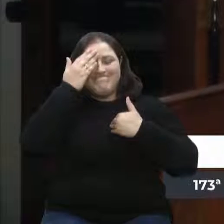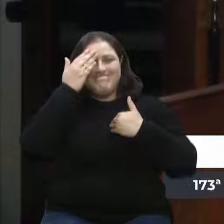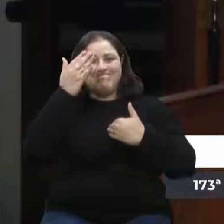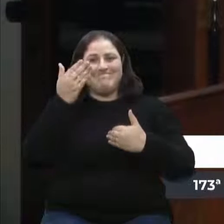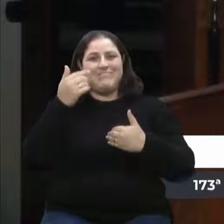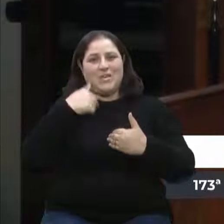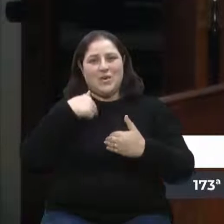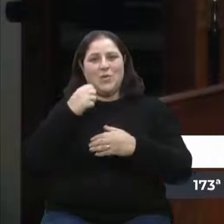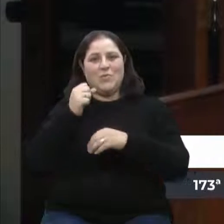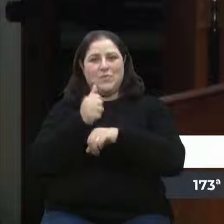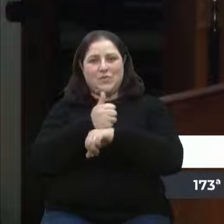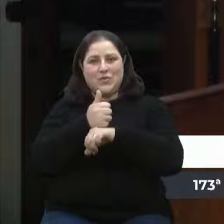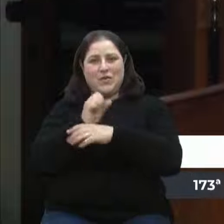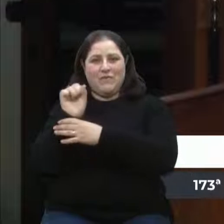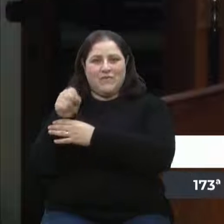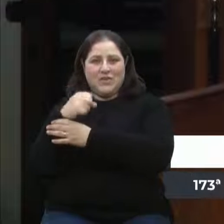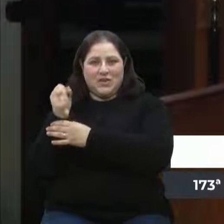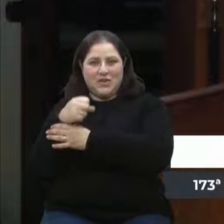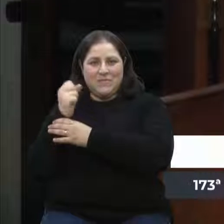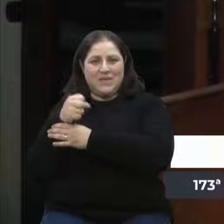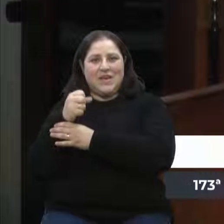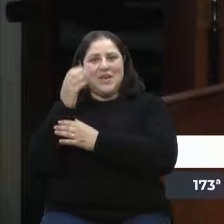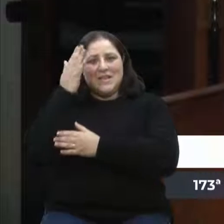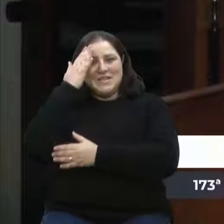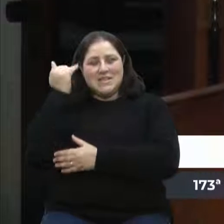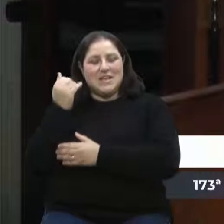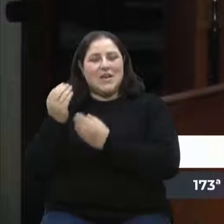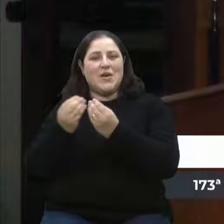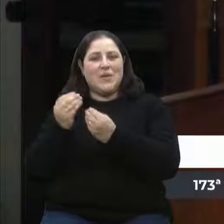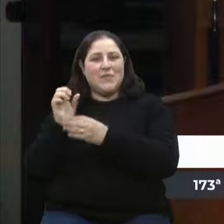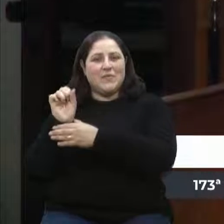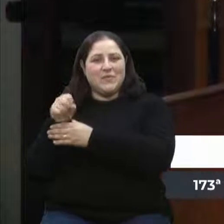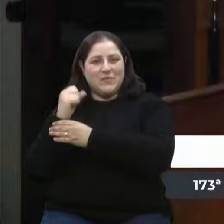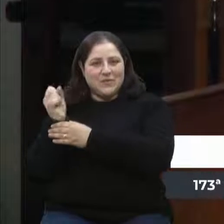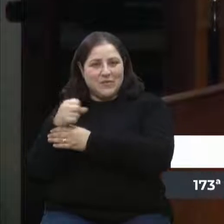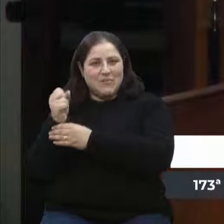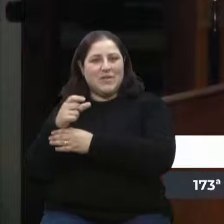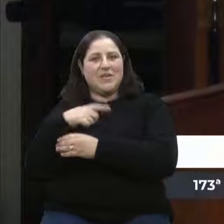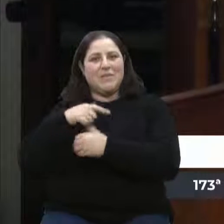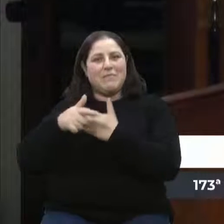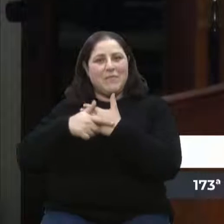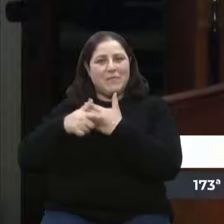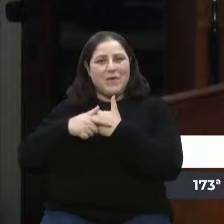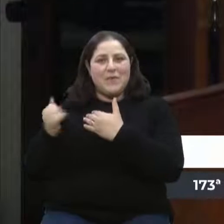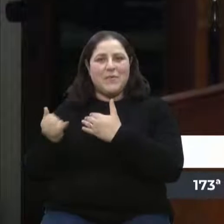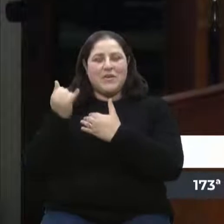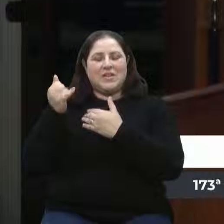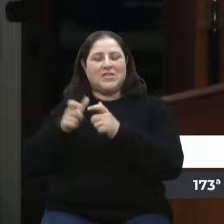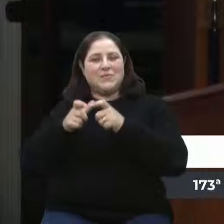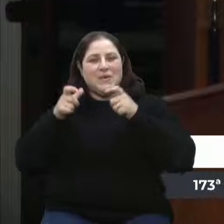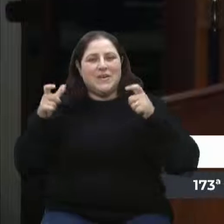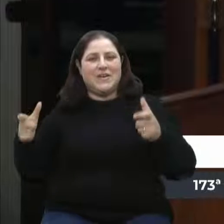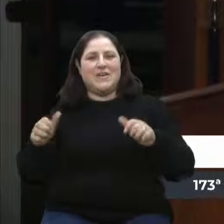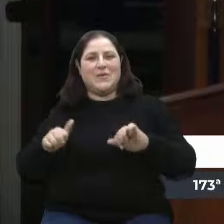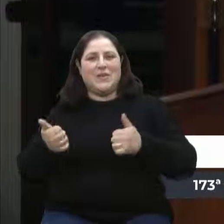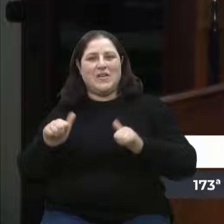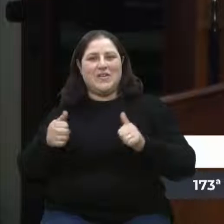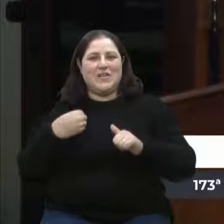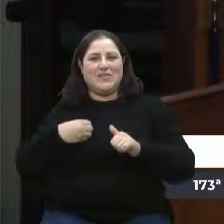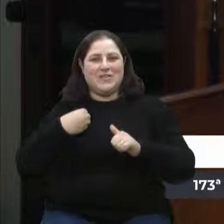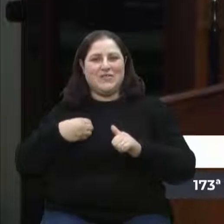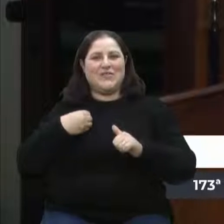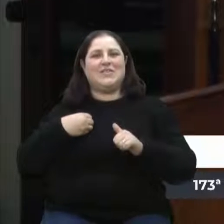sou fisioterapeuta e sei o quanto a fisioterapia tem um papel fundamental para ampliar a qualidade de vida das pessoas, para